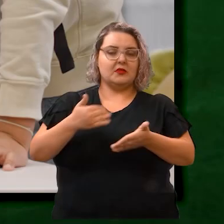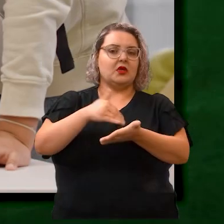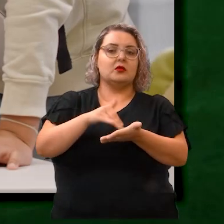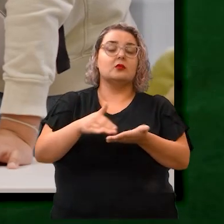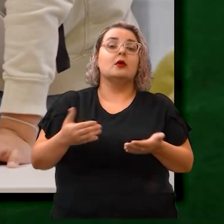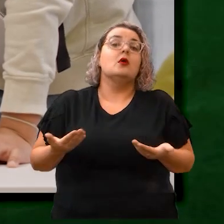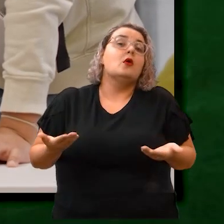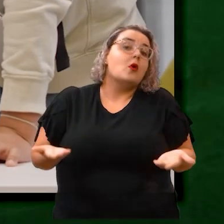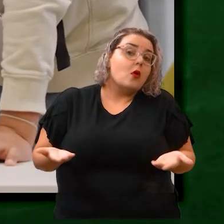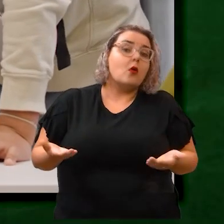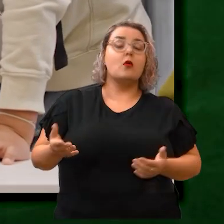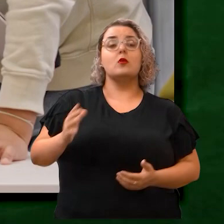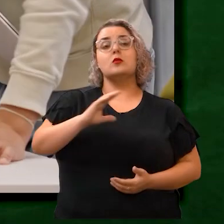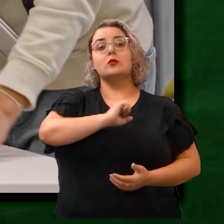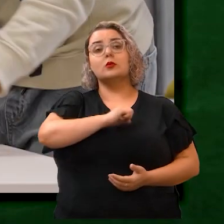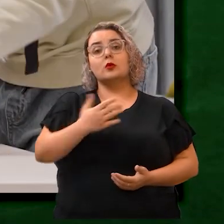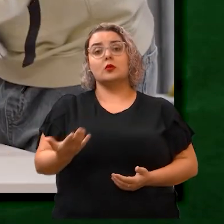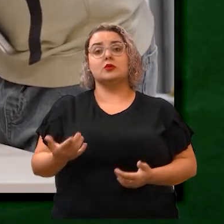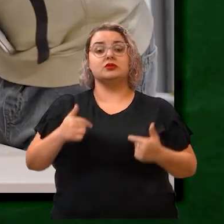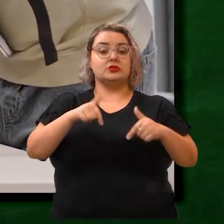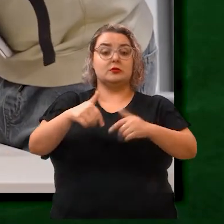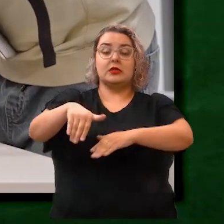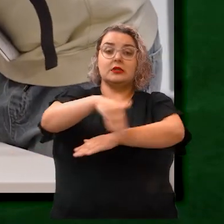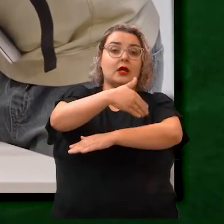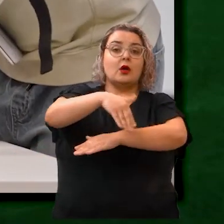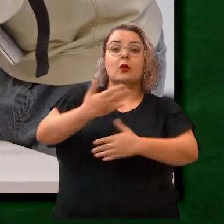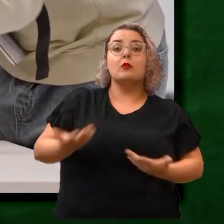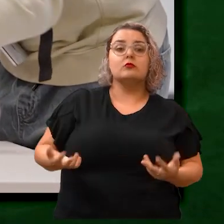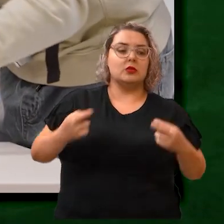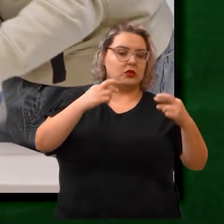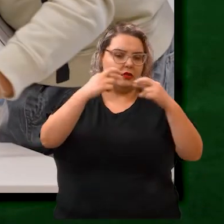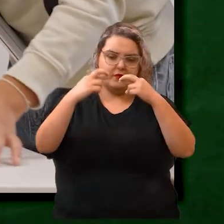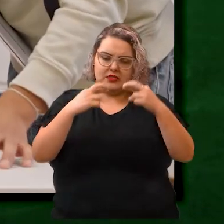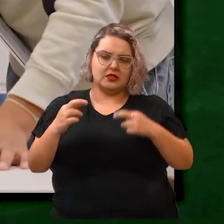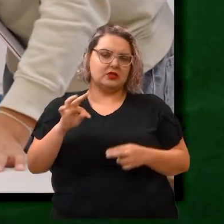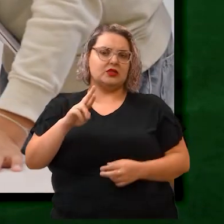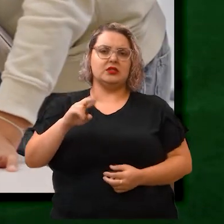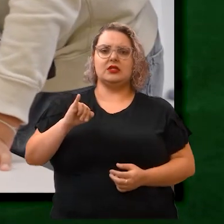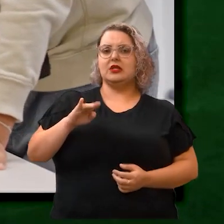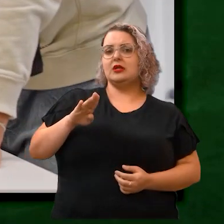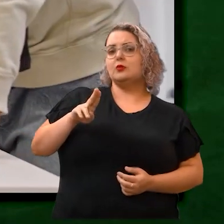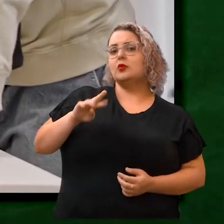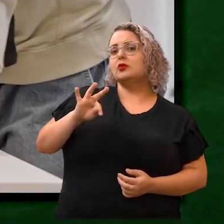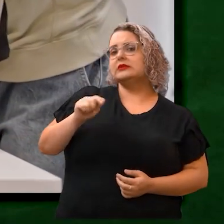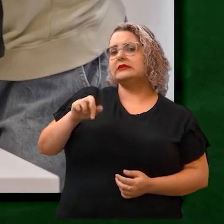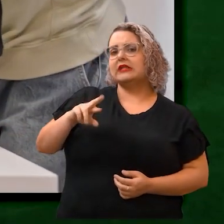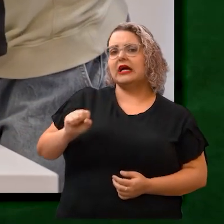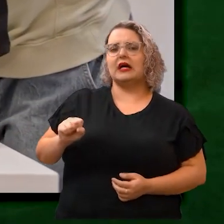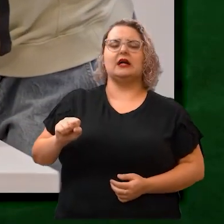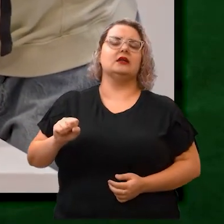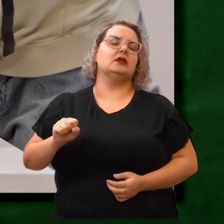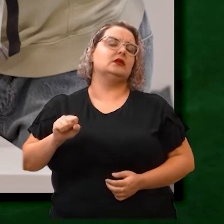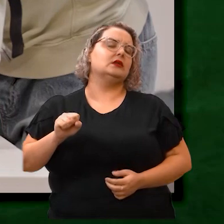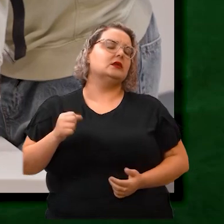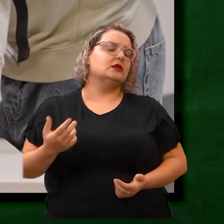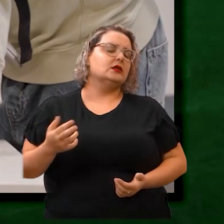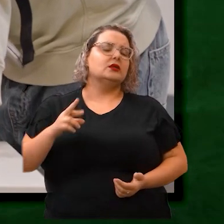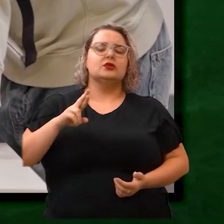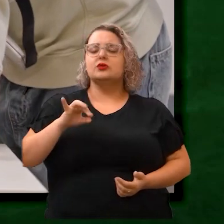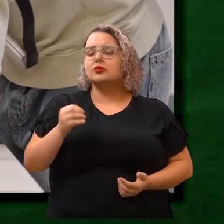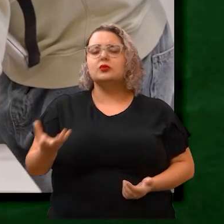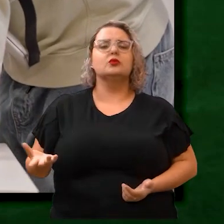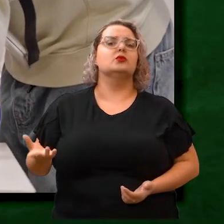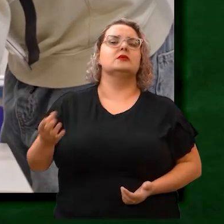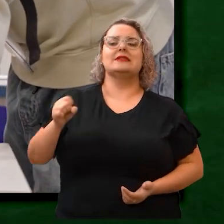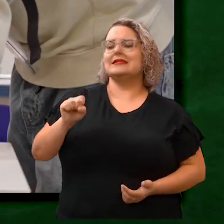ou então você gosta de ser trabalhar na rua você tem fiscal tributária fiscal da CETEC fiscal disso fiscal daquilo eu